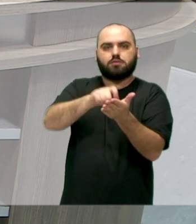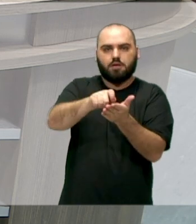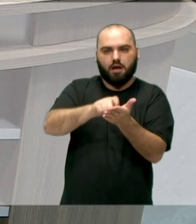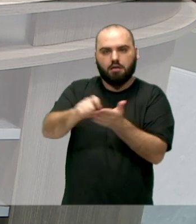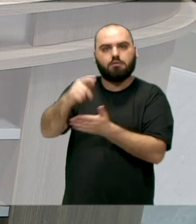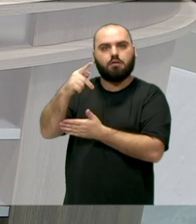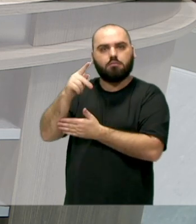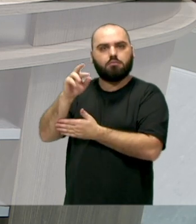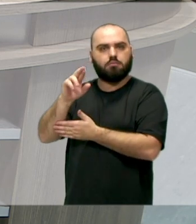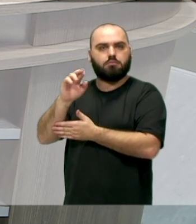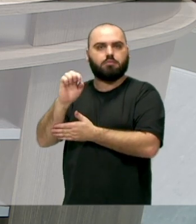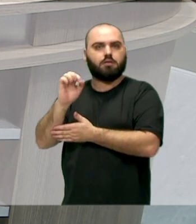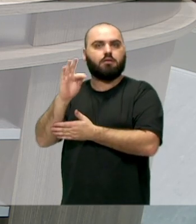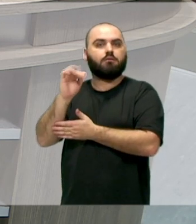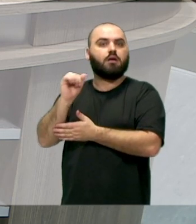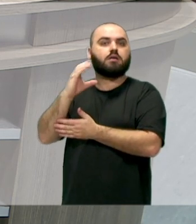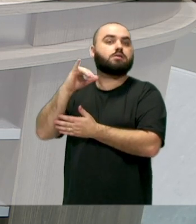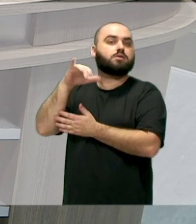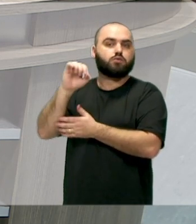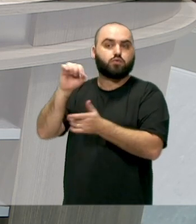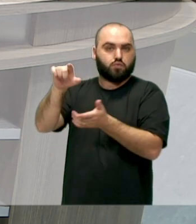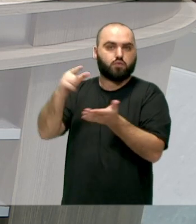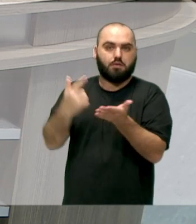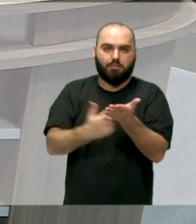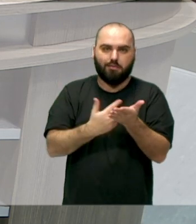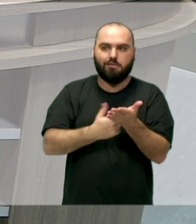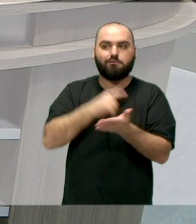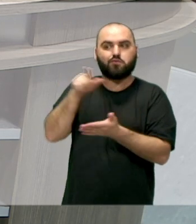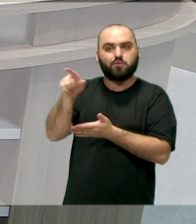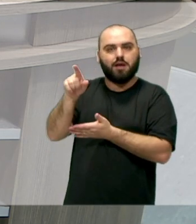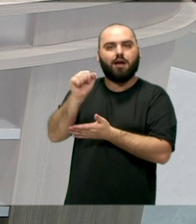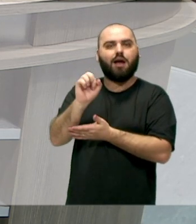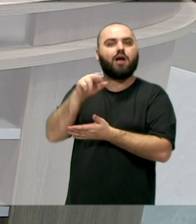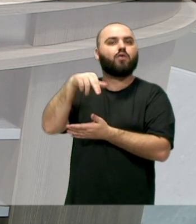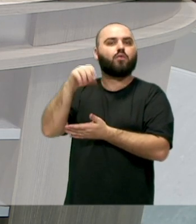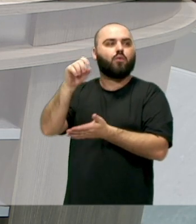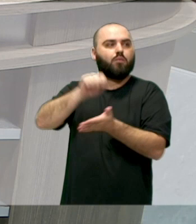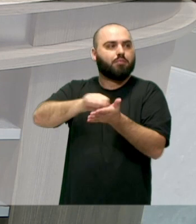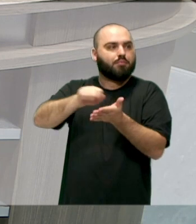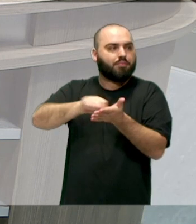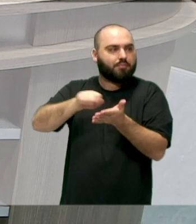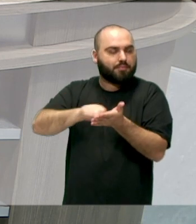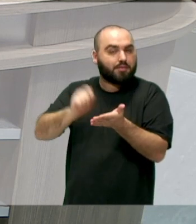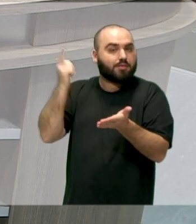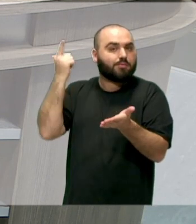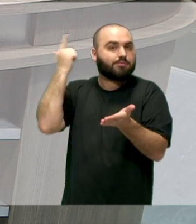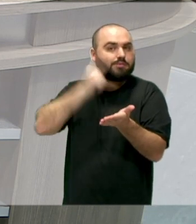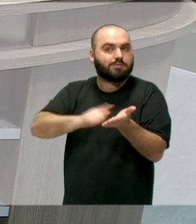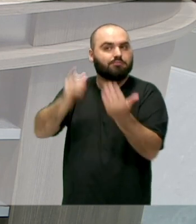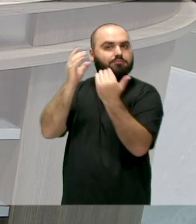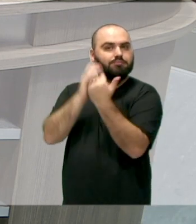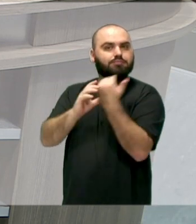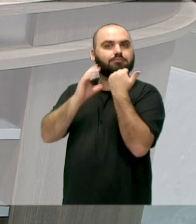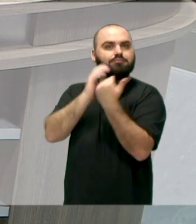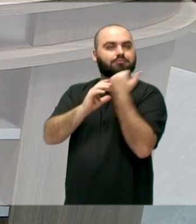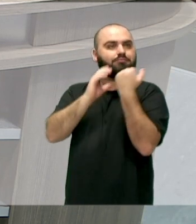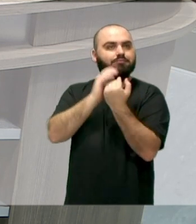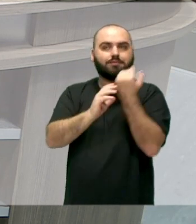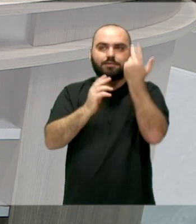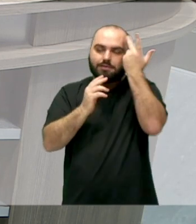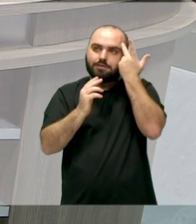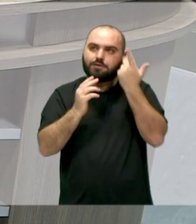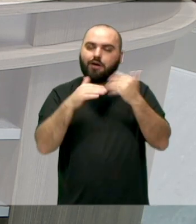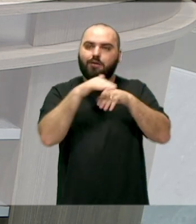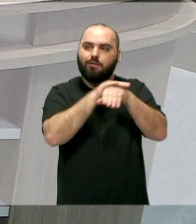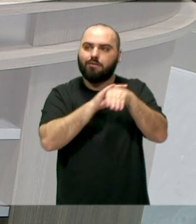eu ganhei esse presente, ele escreve o prefácio desse livro. E ele me norteou muito, assim, com muitas histórias e muitas conversas